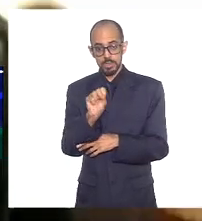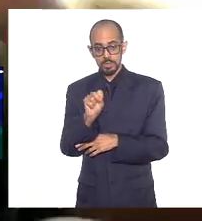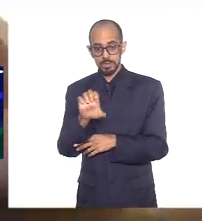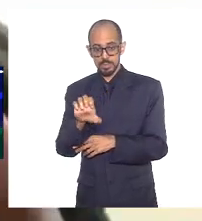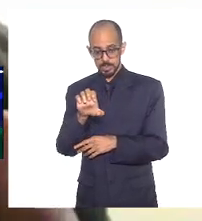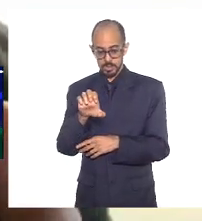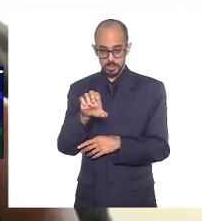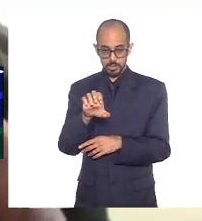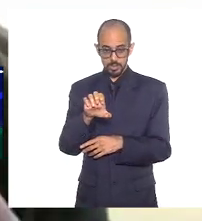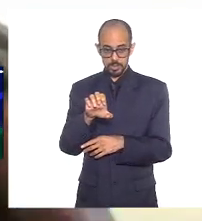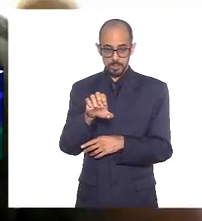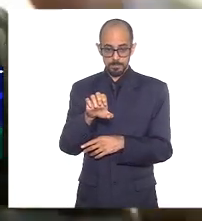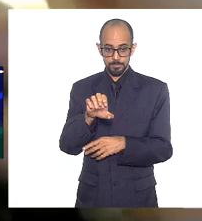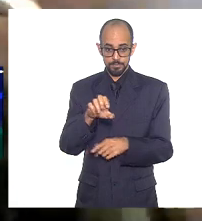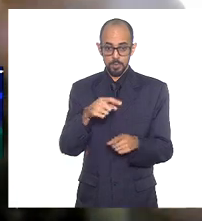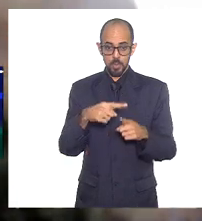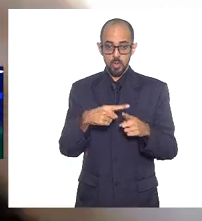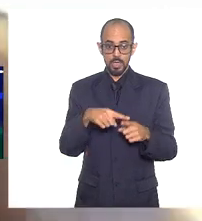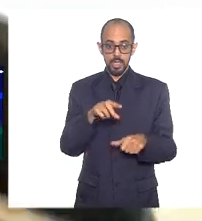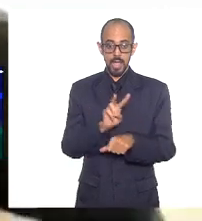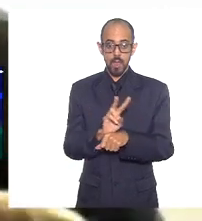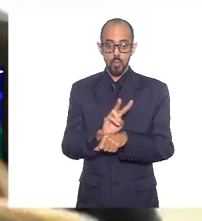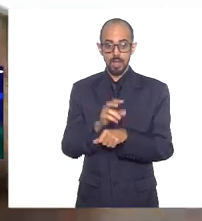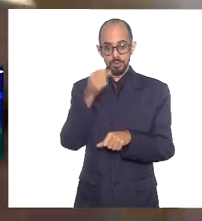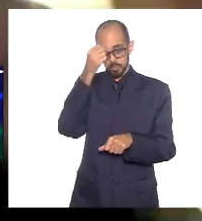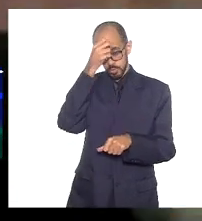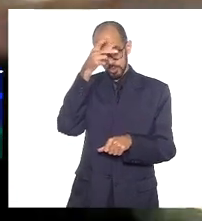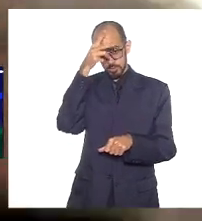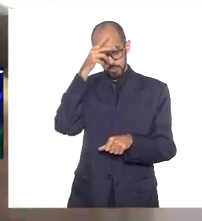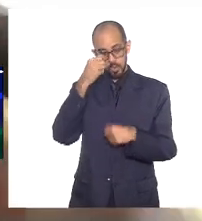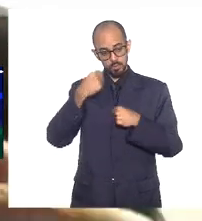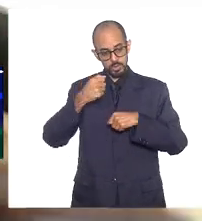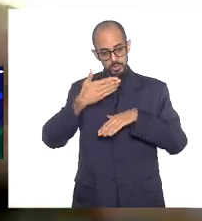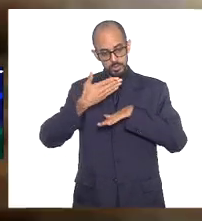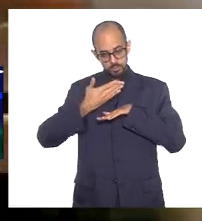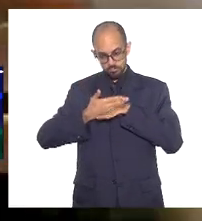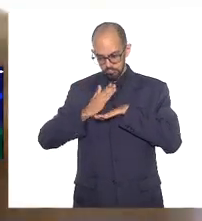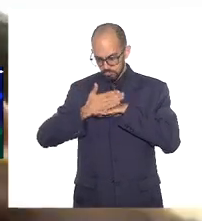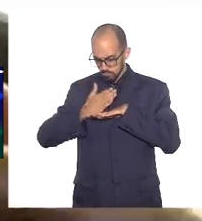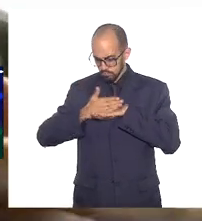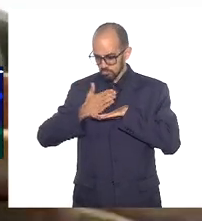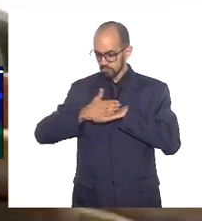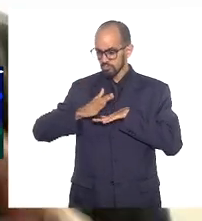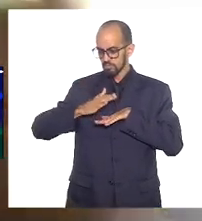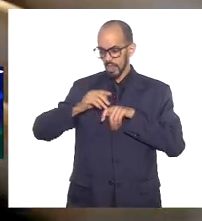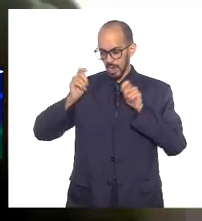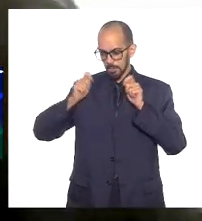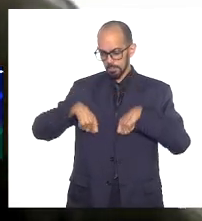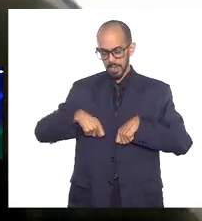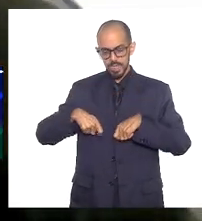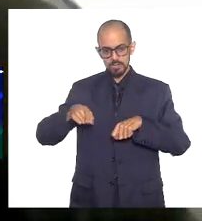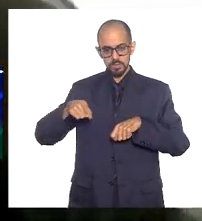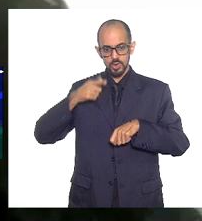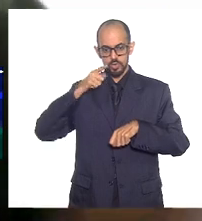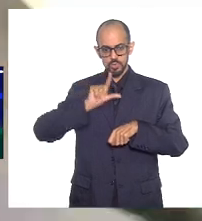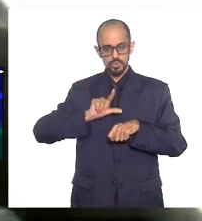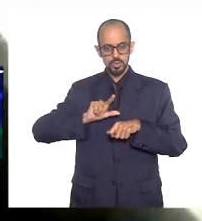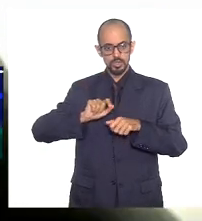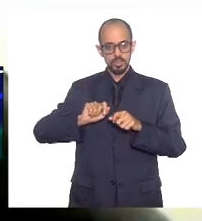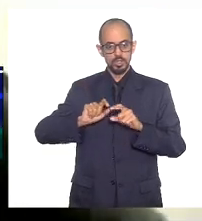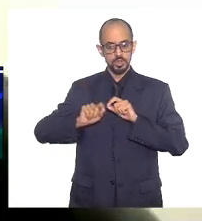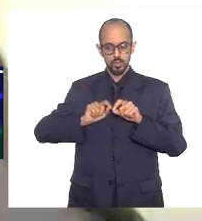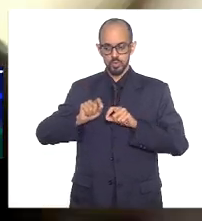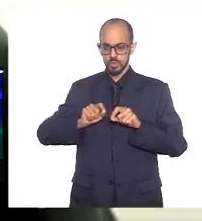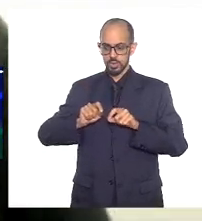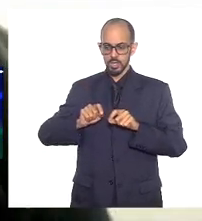O que a Guarda Municipal tem que se preparar, adequar, qualificar para fazer cumprir